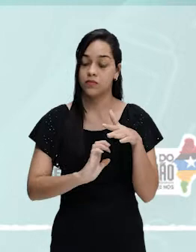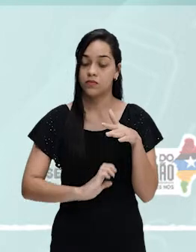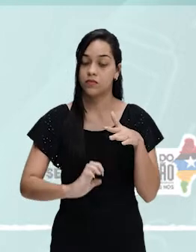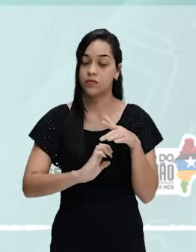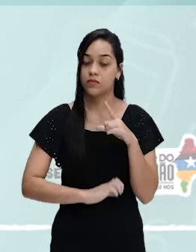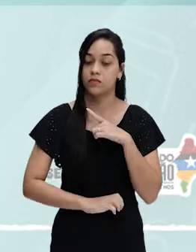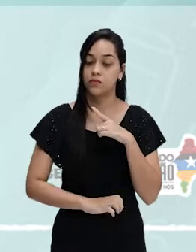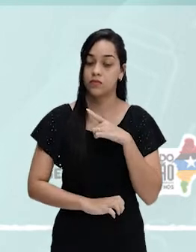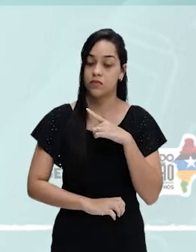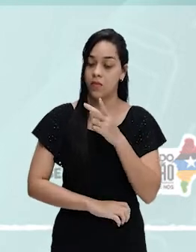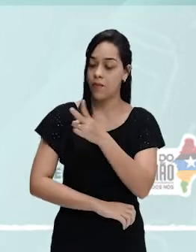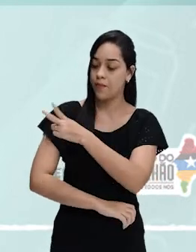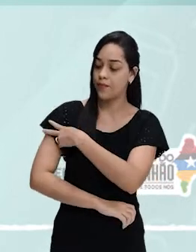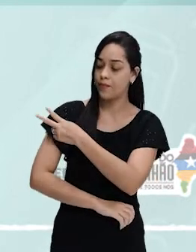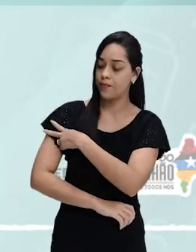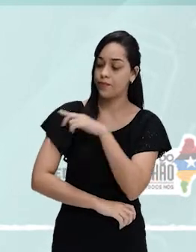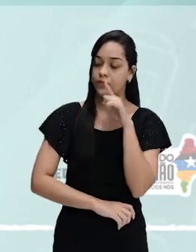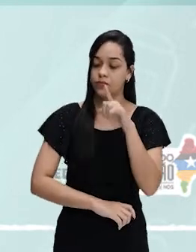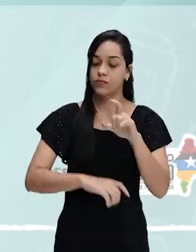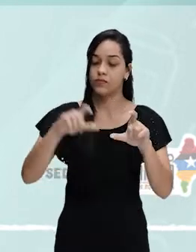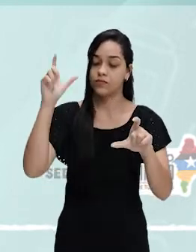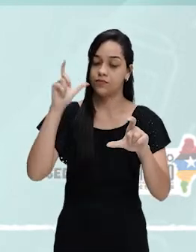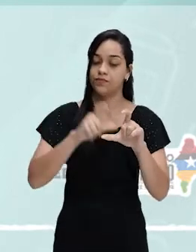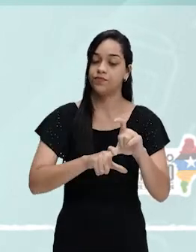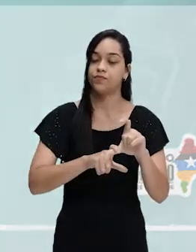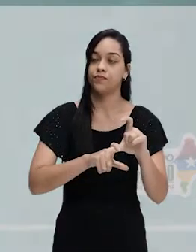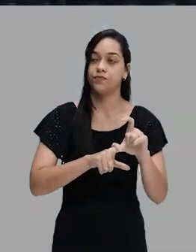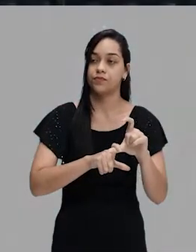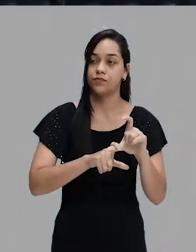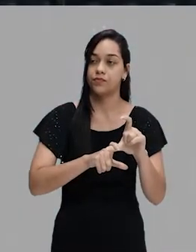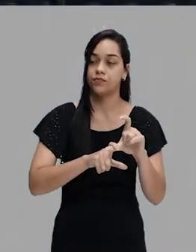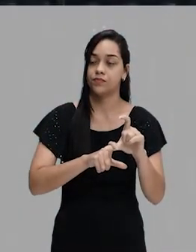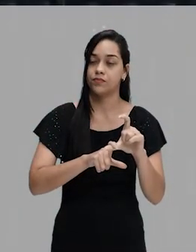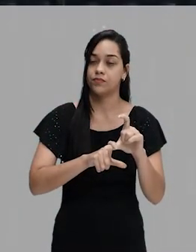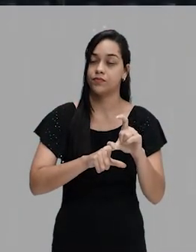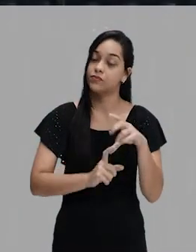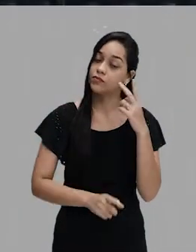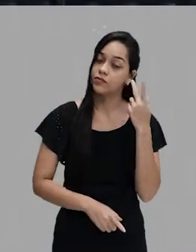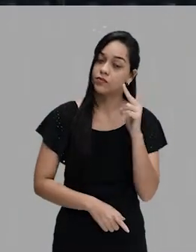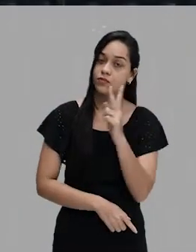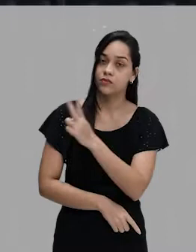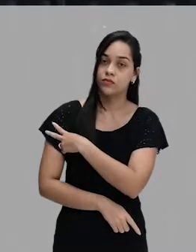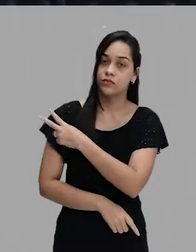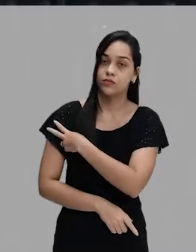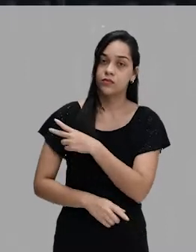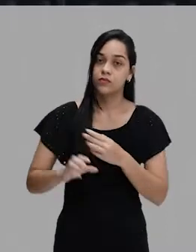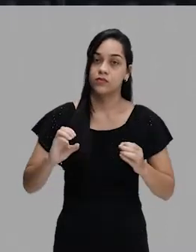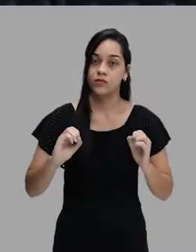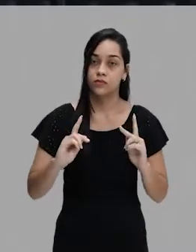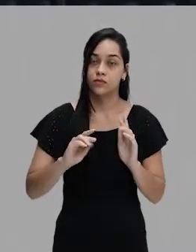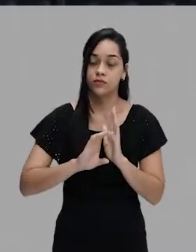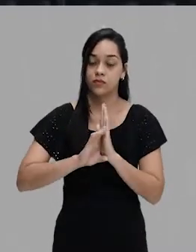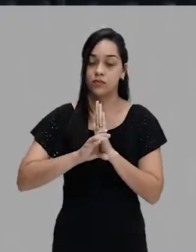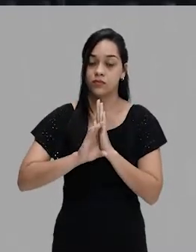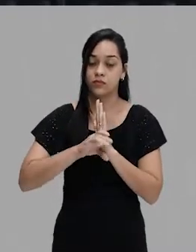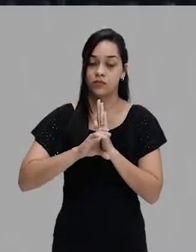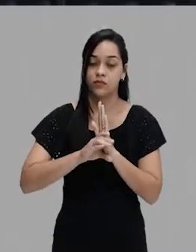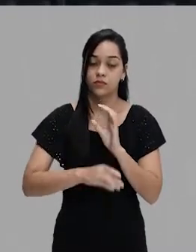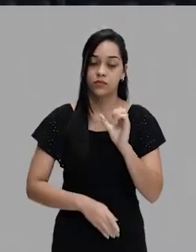tem um patrão, você está subordinado ou subordinada ao seu patrão, certo? Este é o conceito